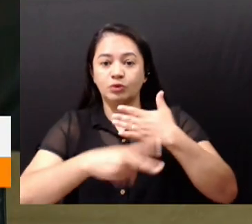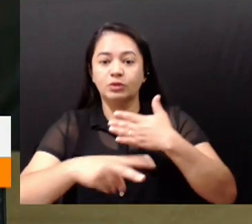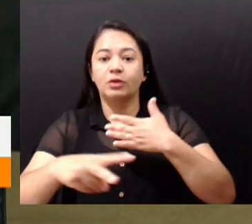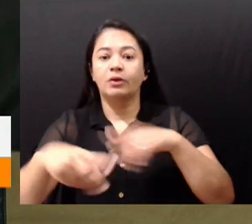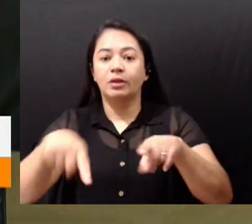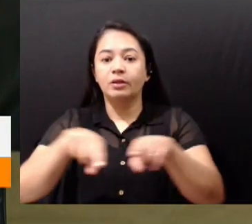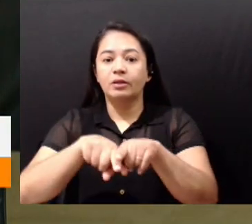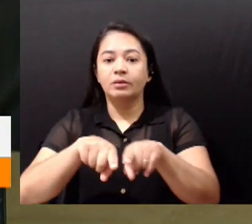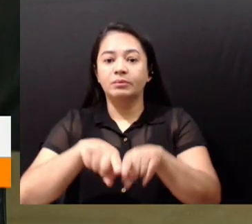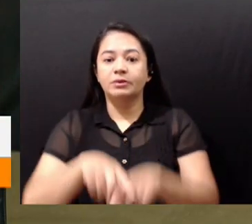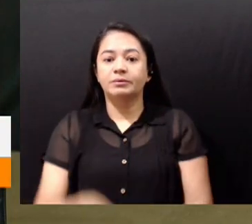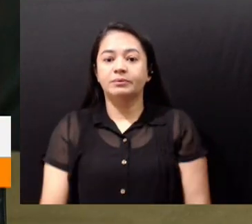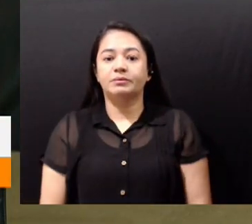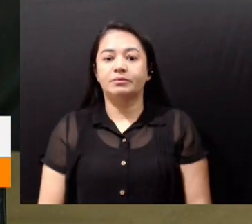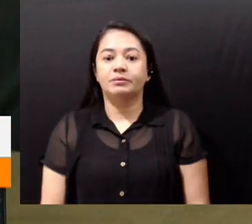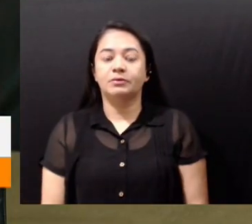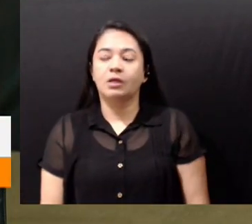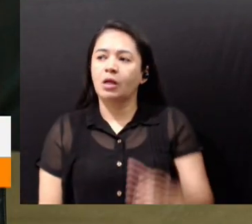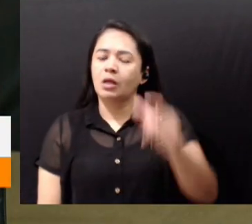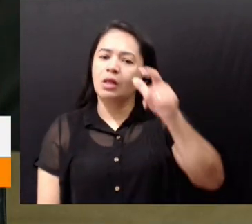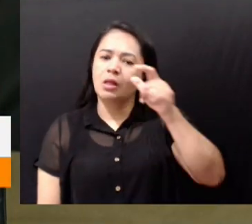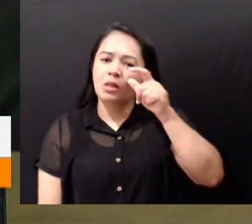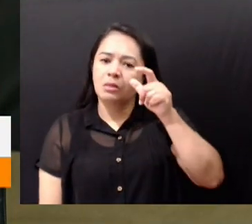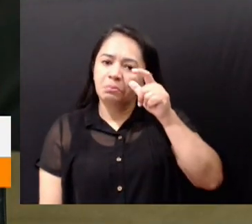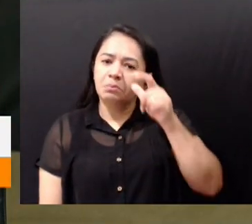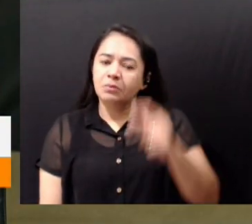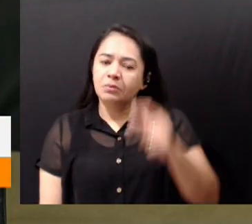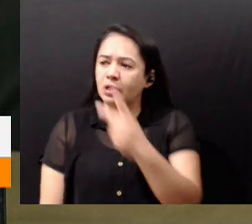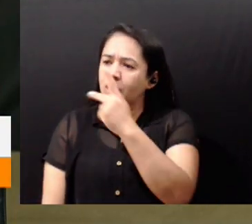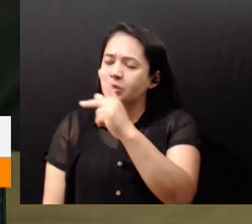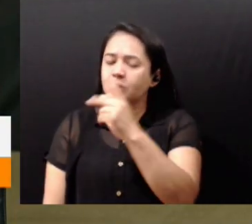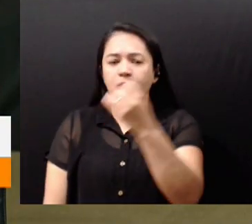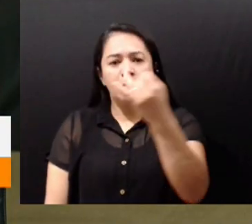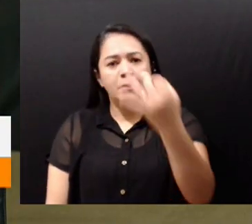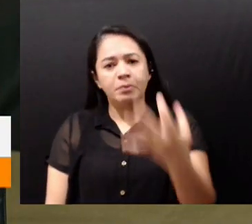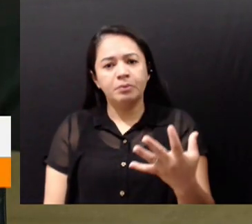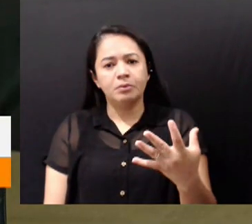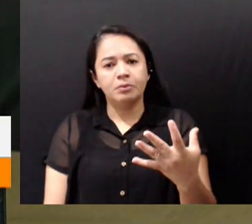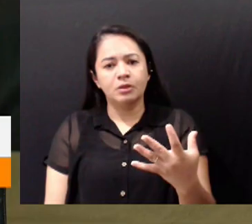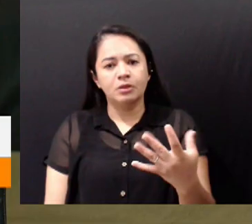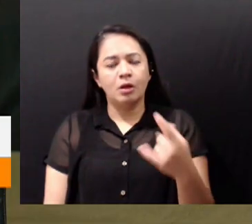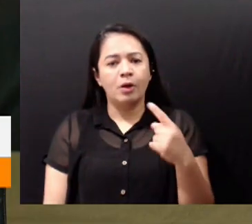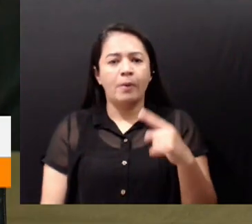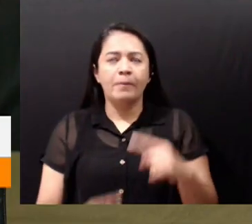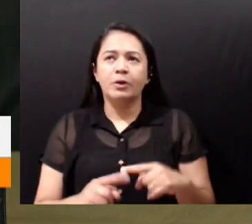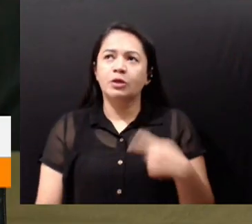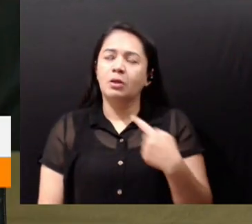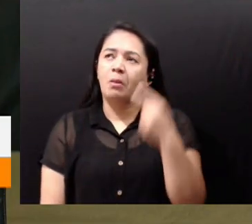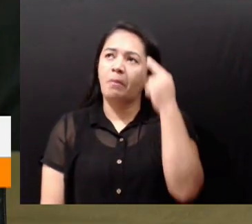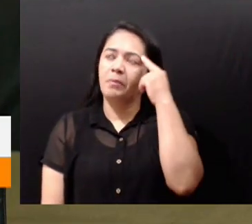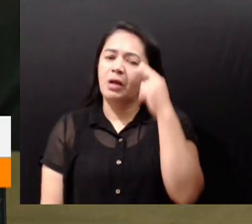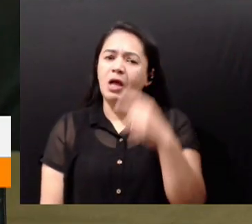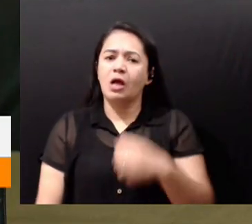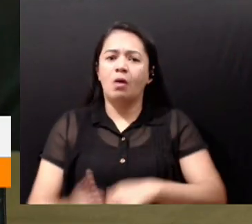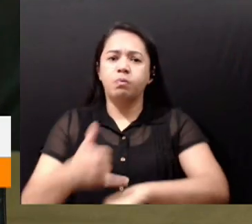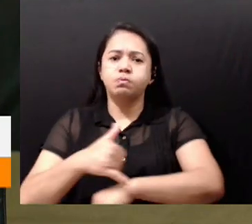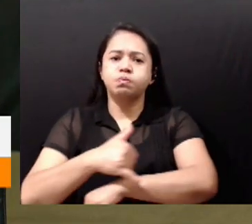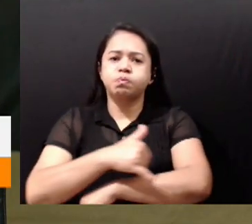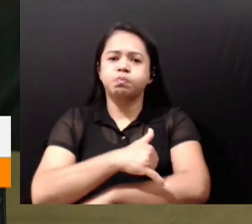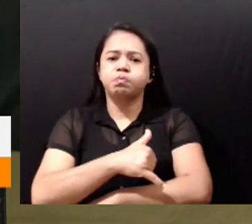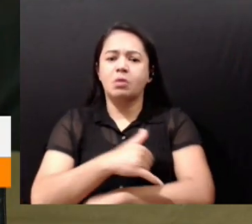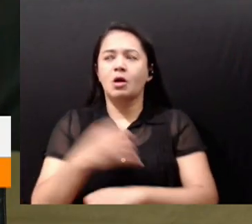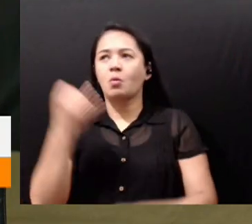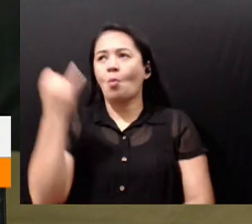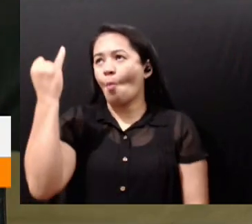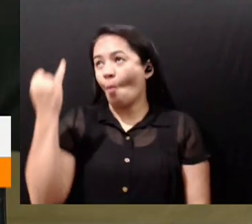só, interessante demais a sua fala, porque a gente pensa assim: ah, engordei um pouquinho, vou fazer uma dieta, e